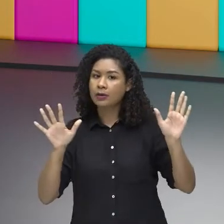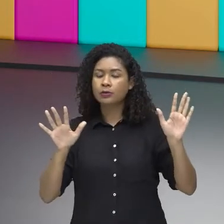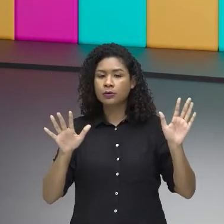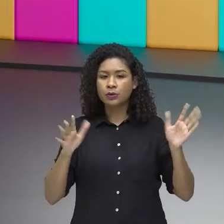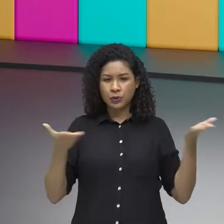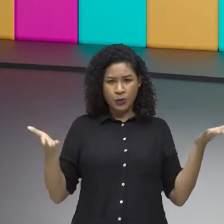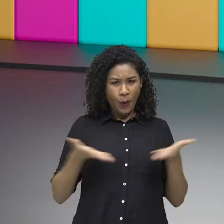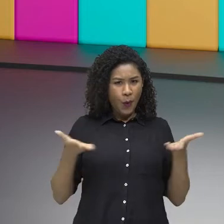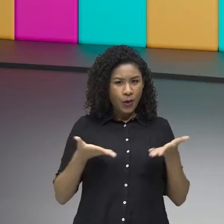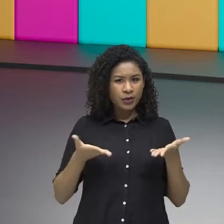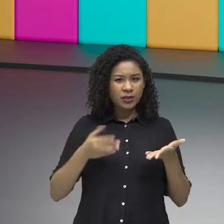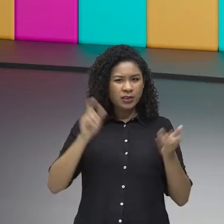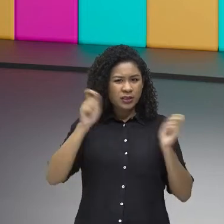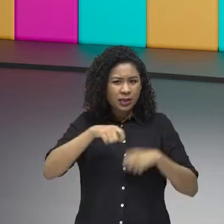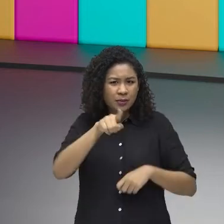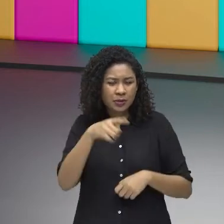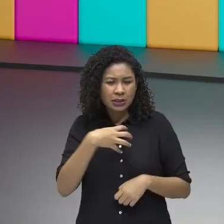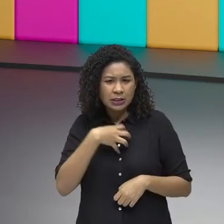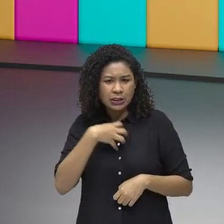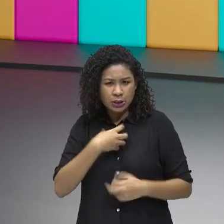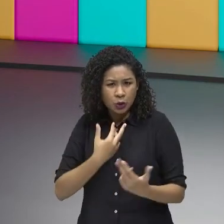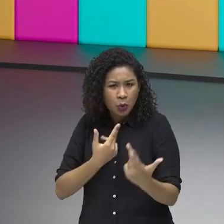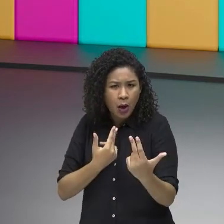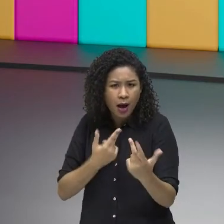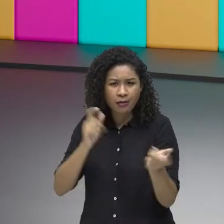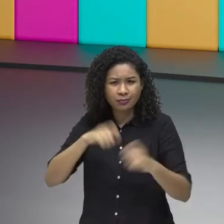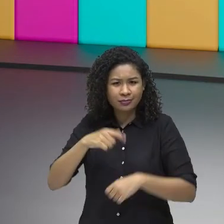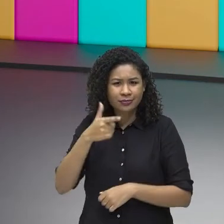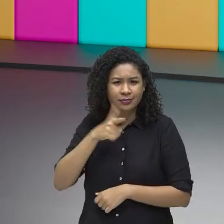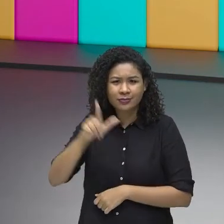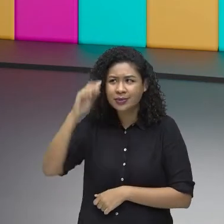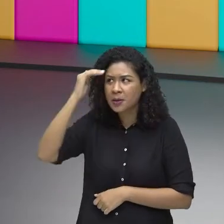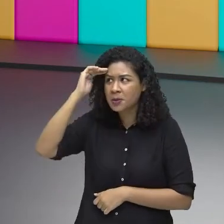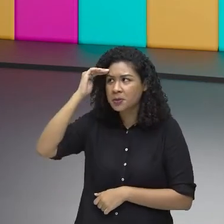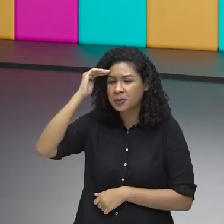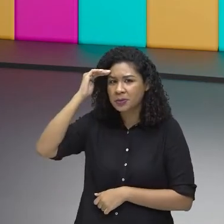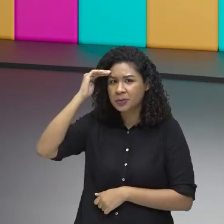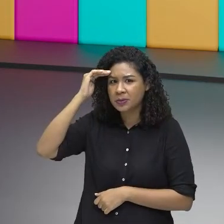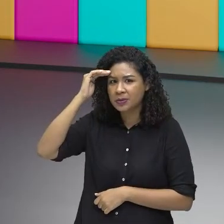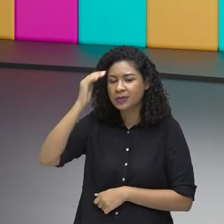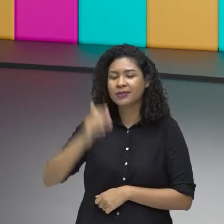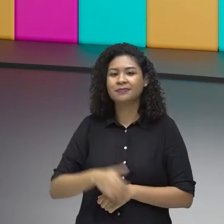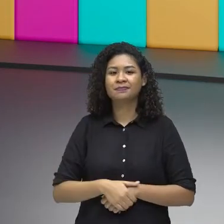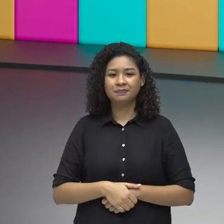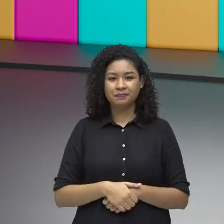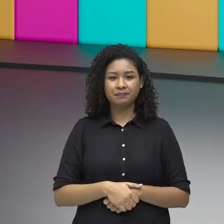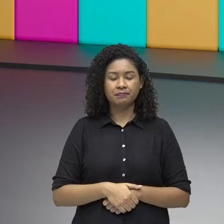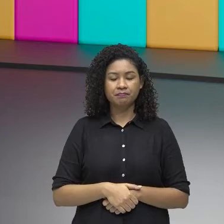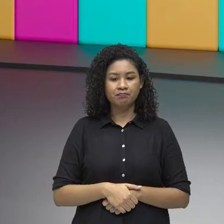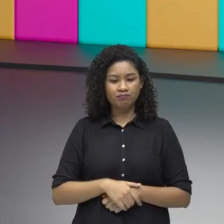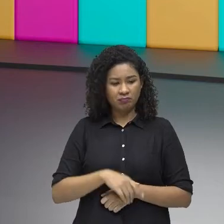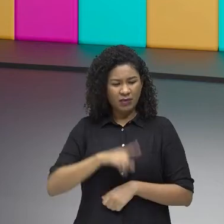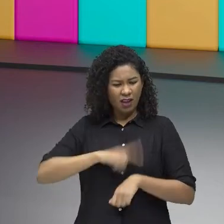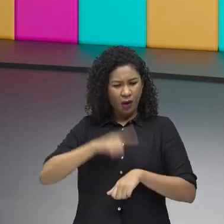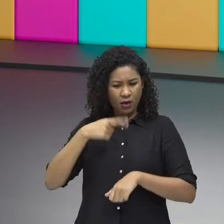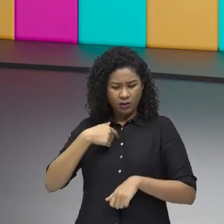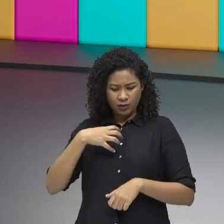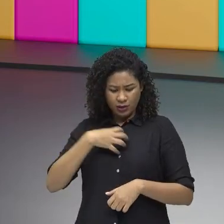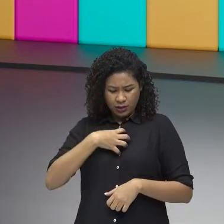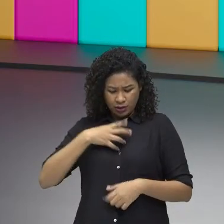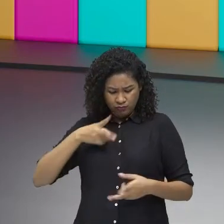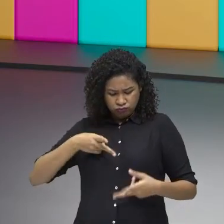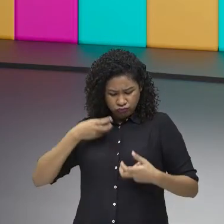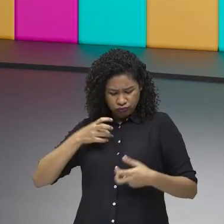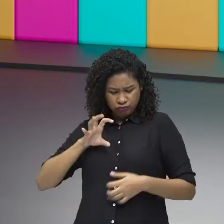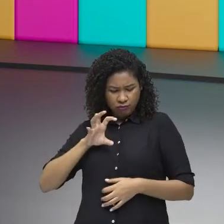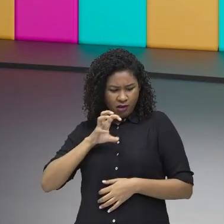para você aí na sua vida, você parou para refletir um pouquinho? Vamos seguindo assim. Quando me amei de verdade, comecei a me livrar